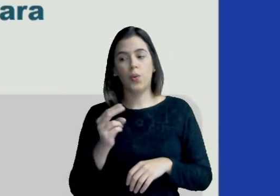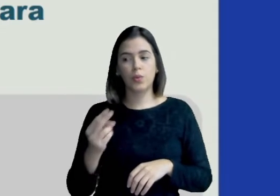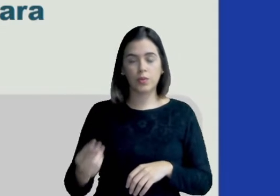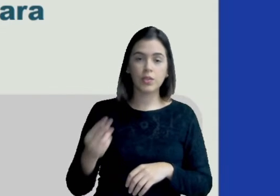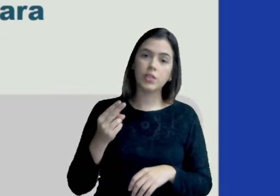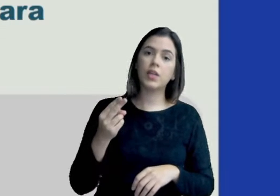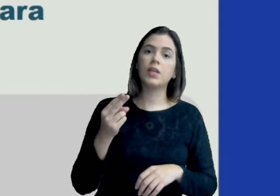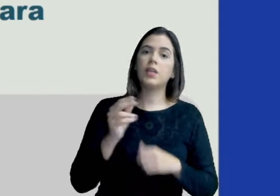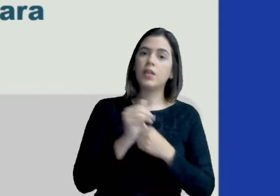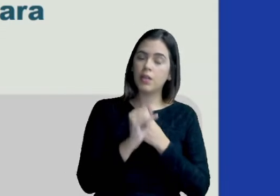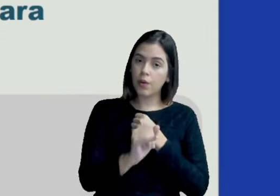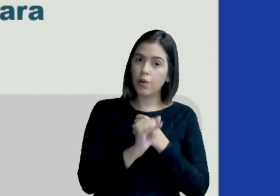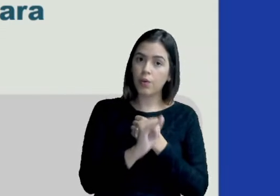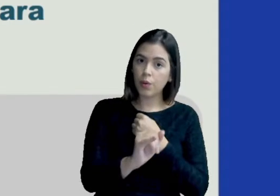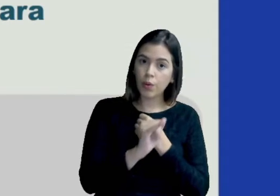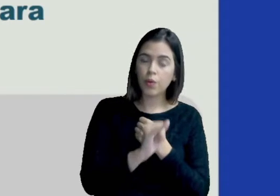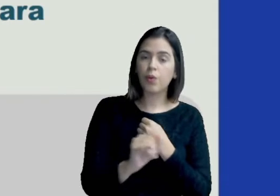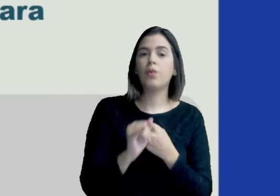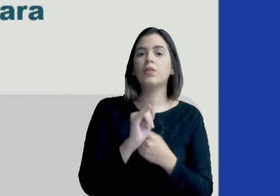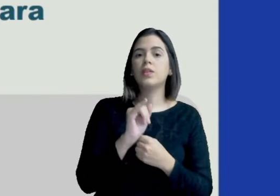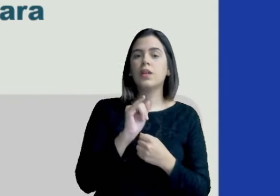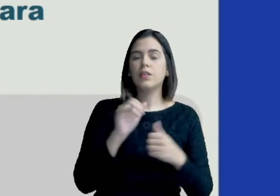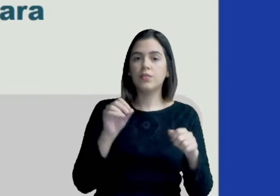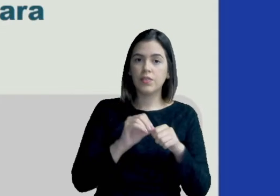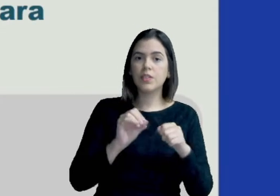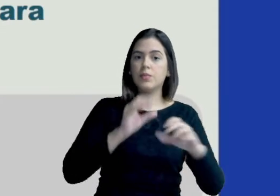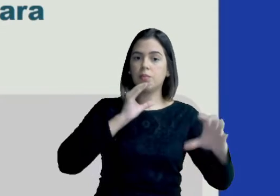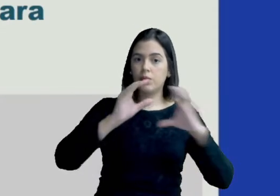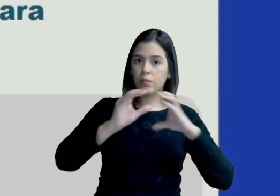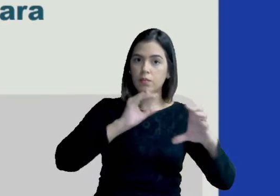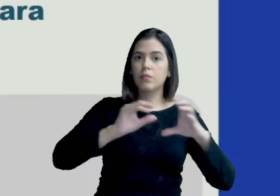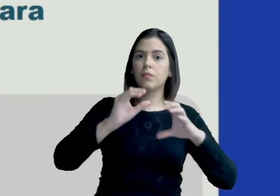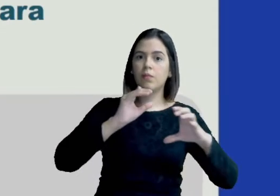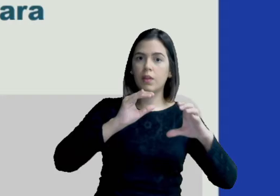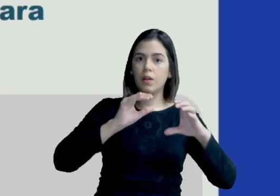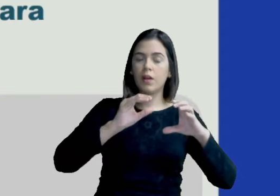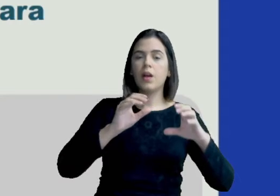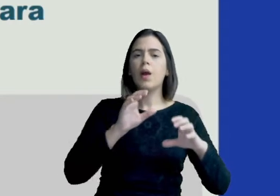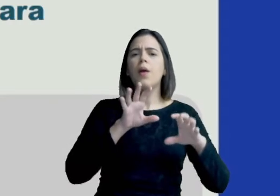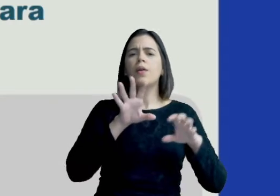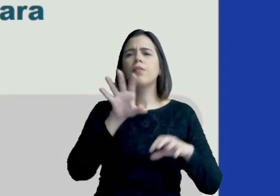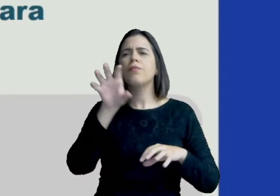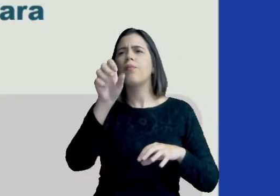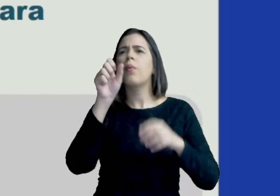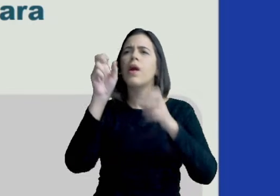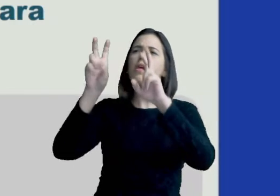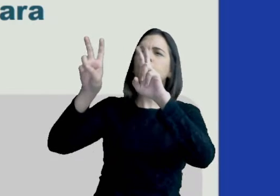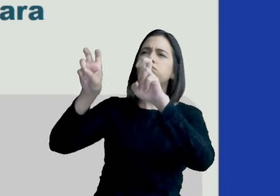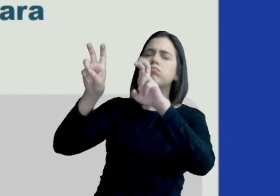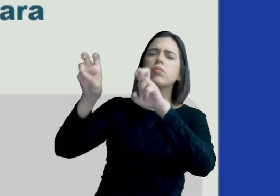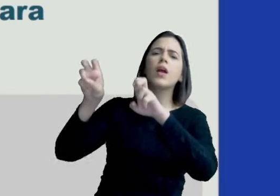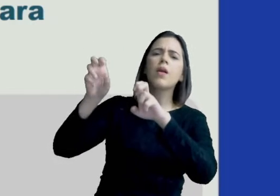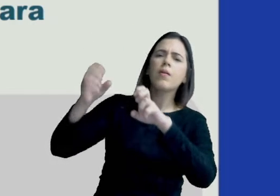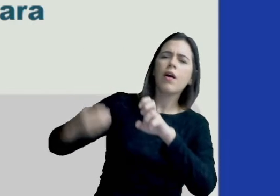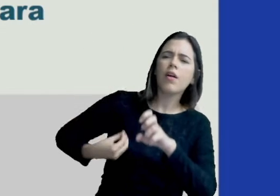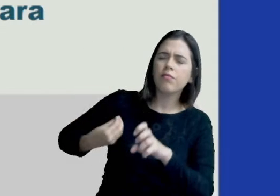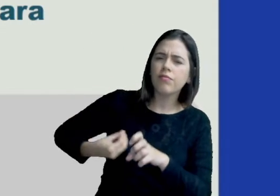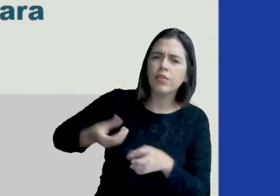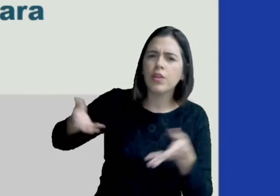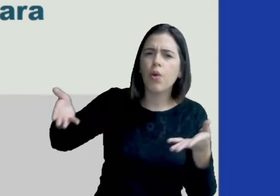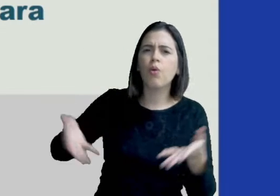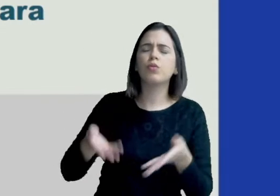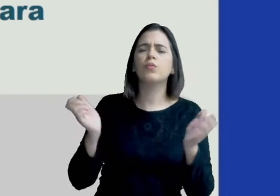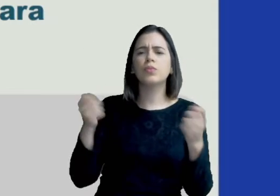são crônicas produzidas pelos meios de comunicação, certo? Que vão pegar temas da atualidade para nos levar